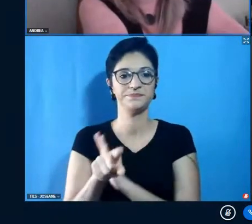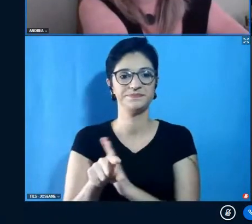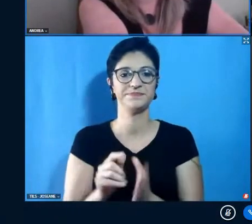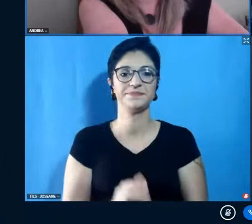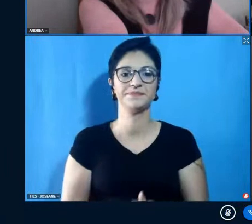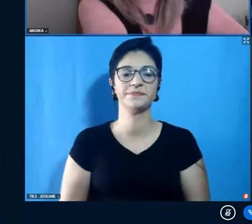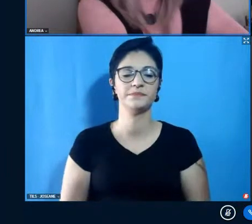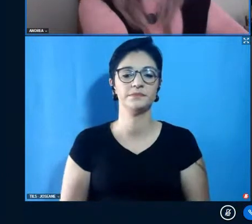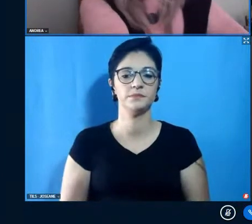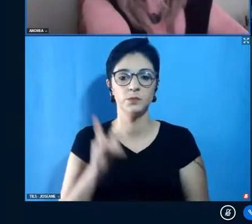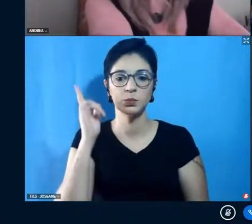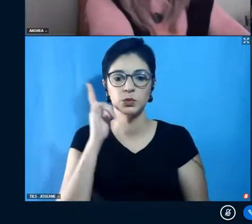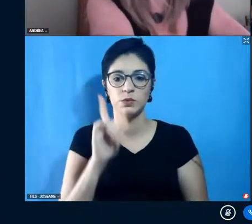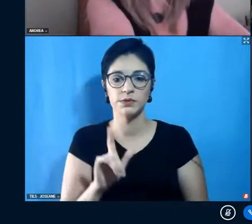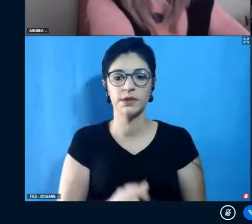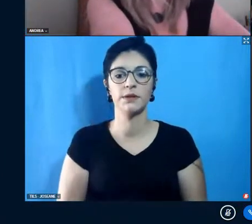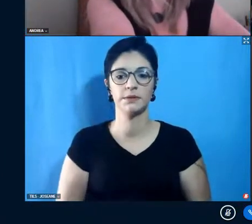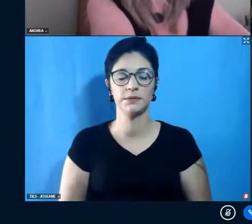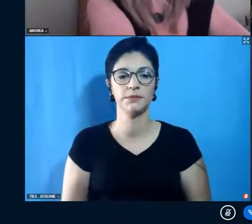Adriana, consegue?